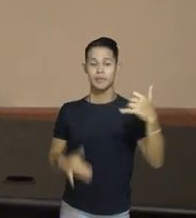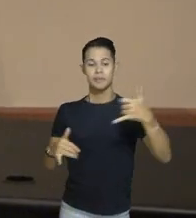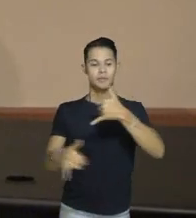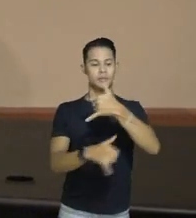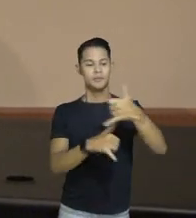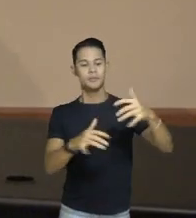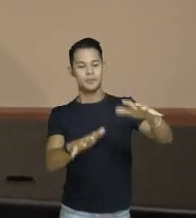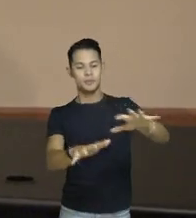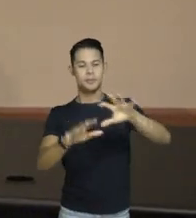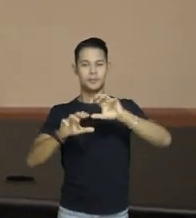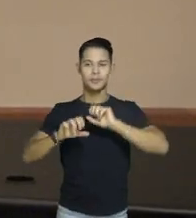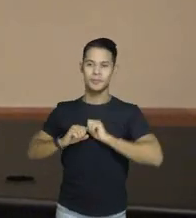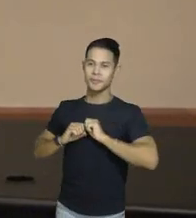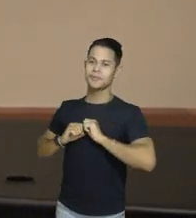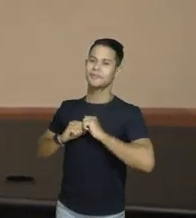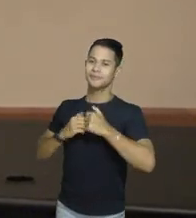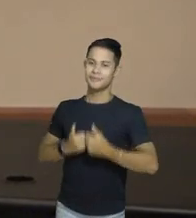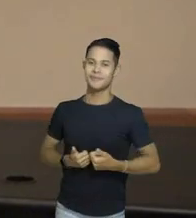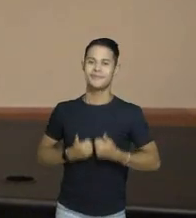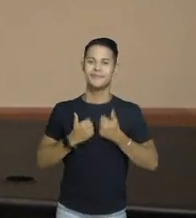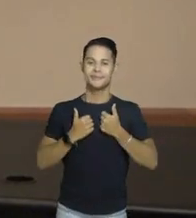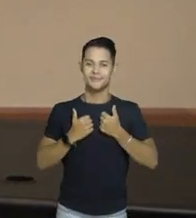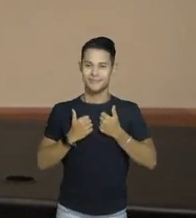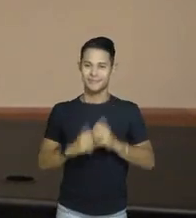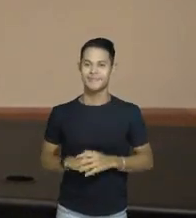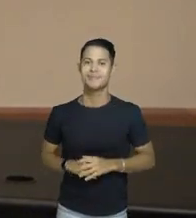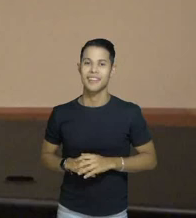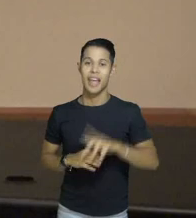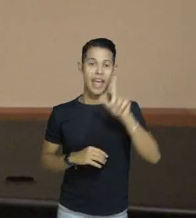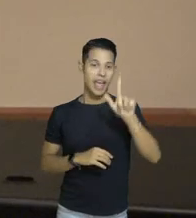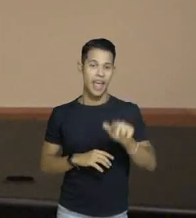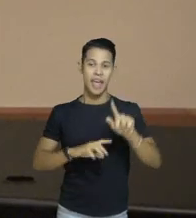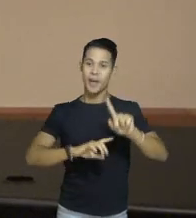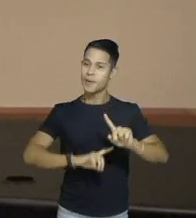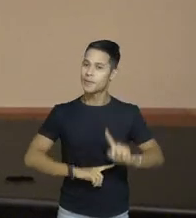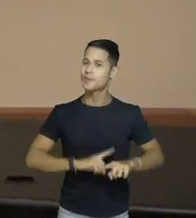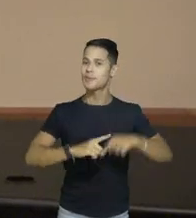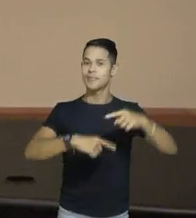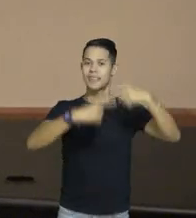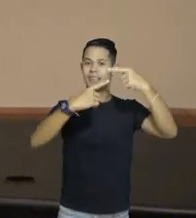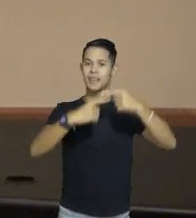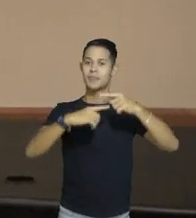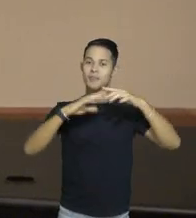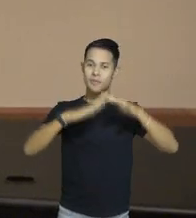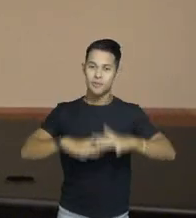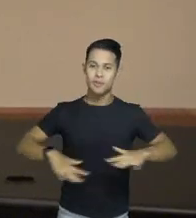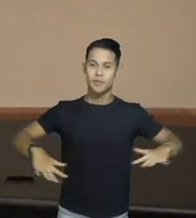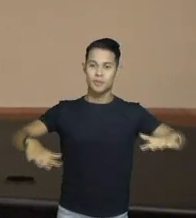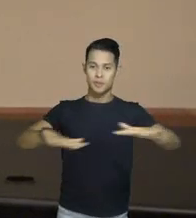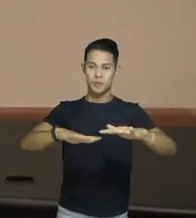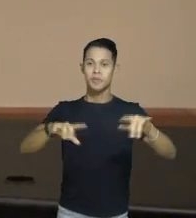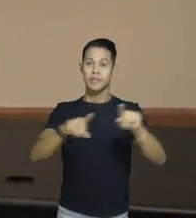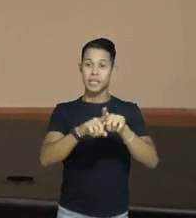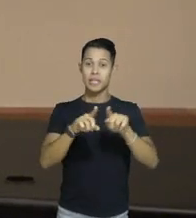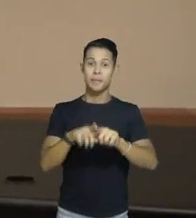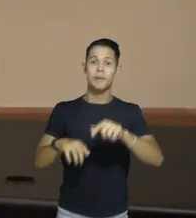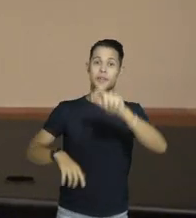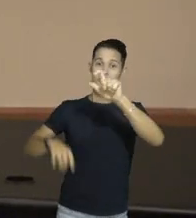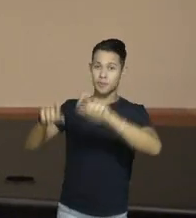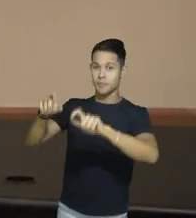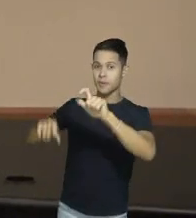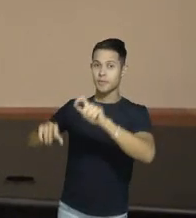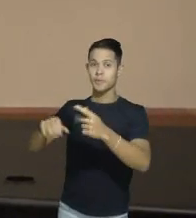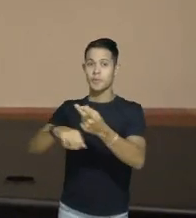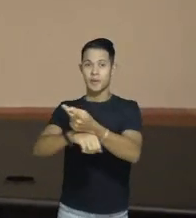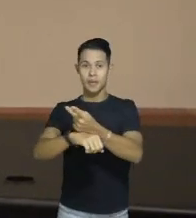se movimenta. É isso. É o sucesso de todos. E principalmente daquele que nos busca, que nos